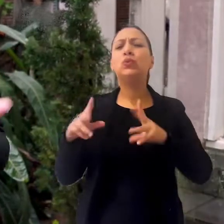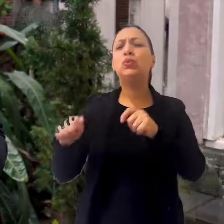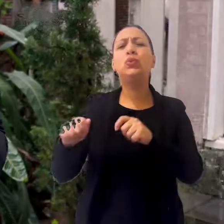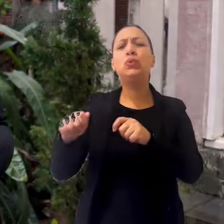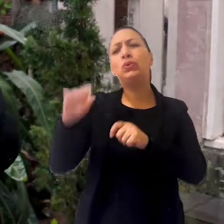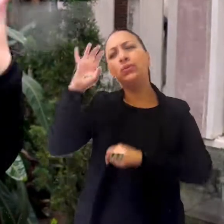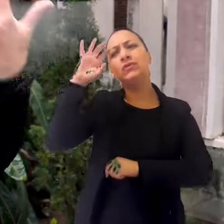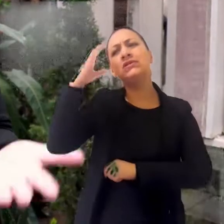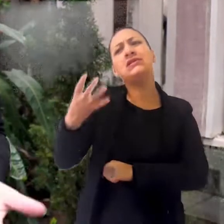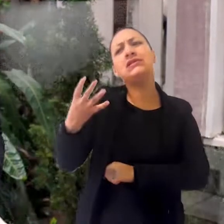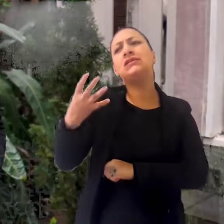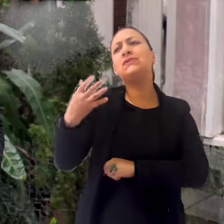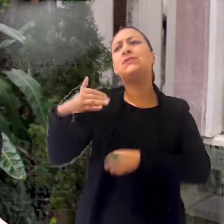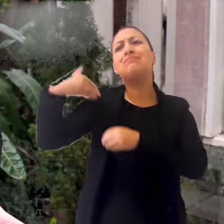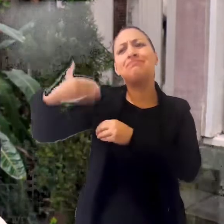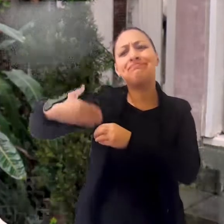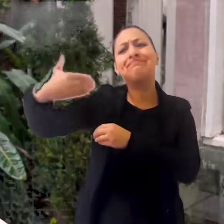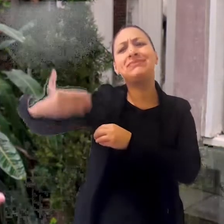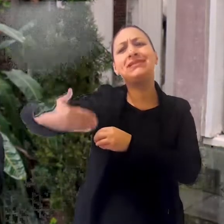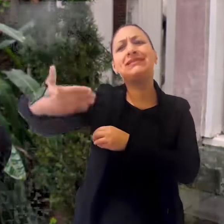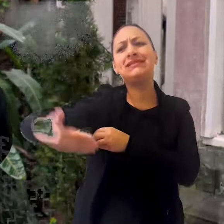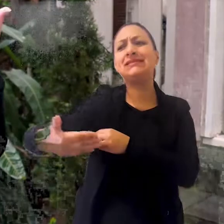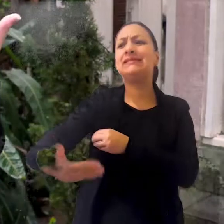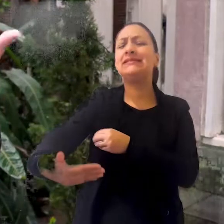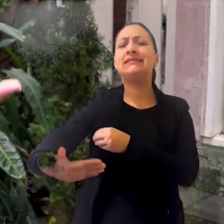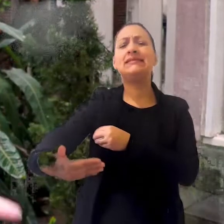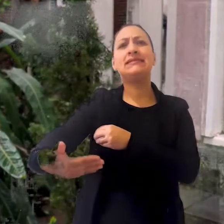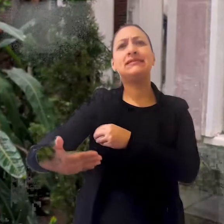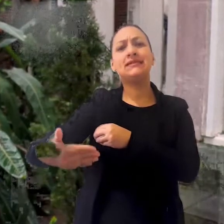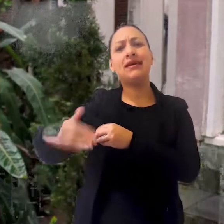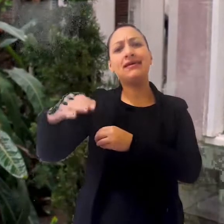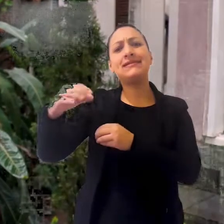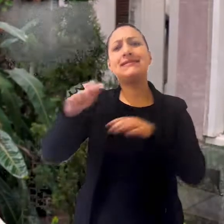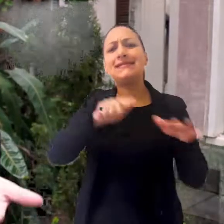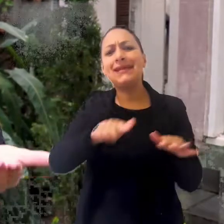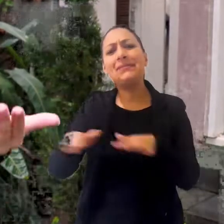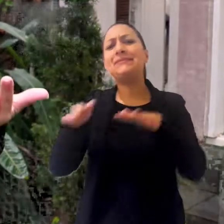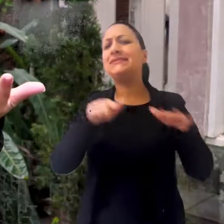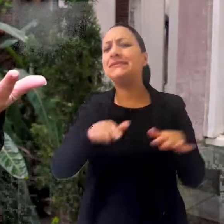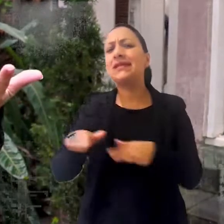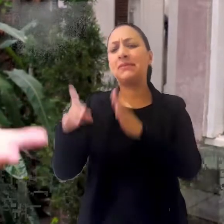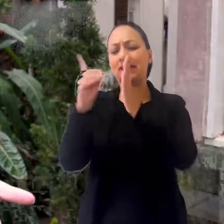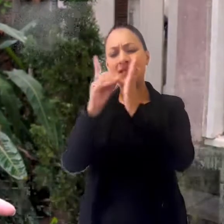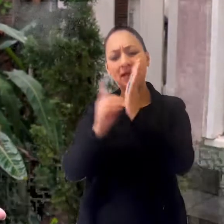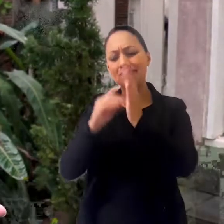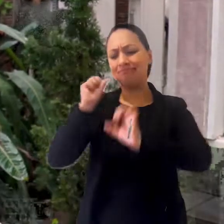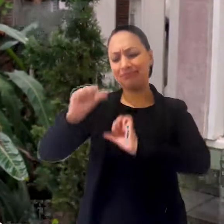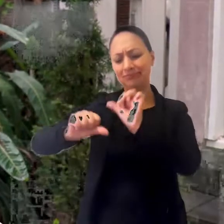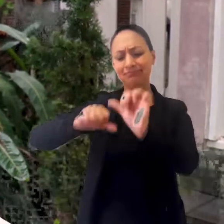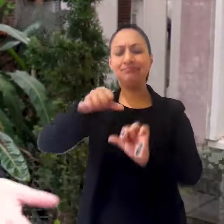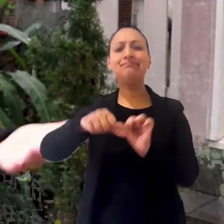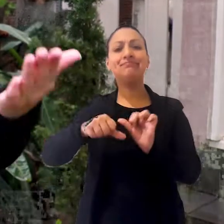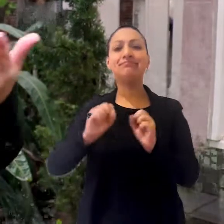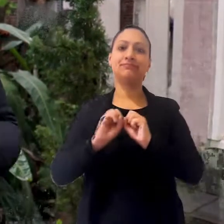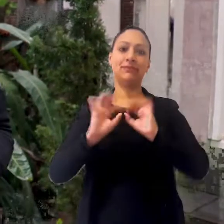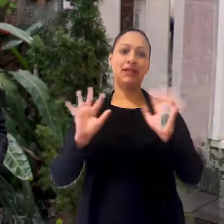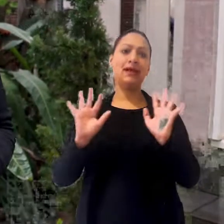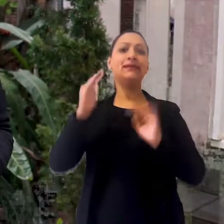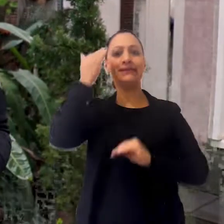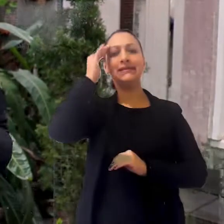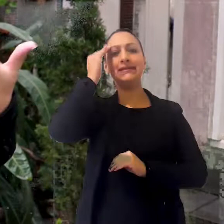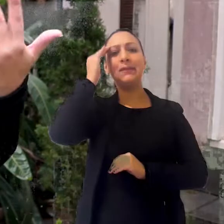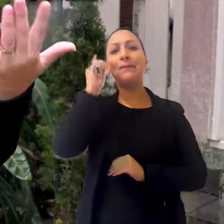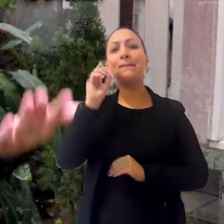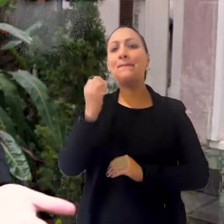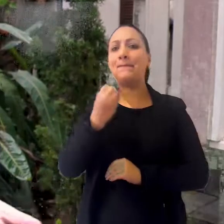a situação, todo o contexto que a gente tem enfrentado, os dias que estamos vivendo, a cada semana mudando os decretos. Claro que nós